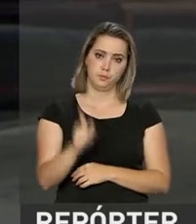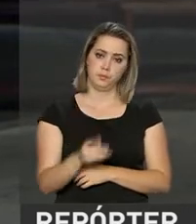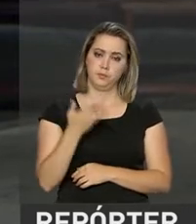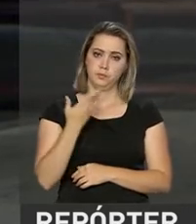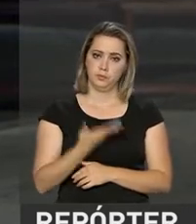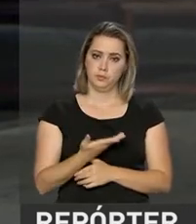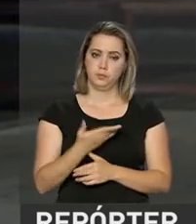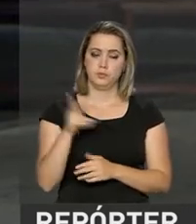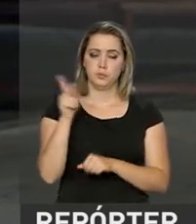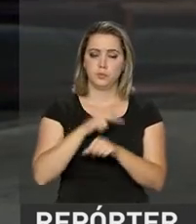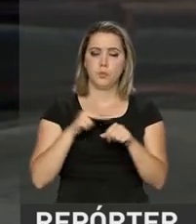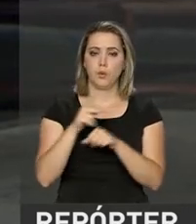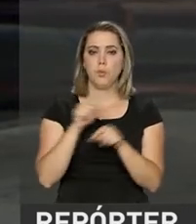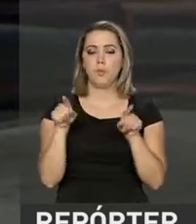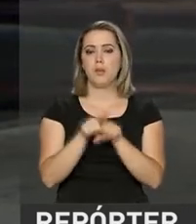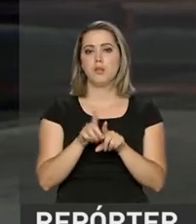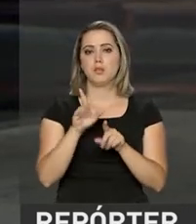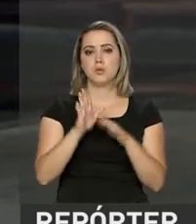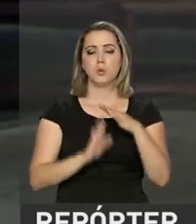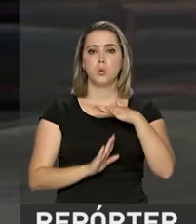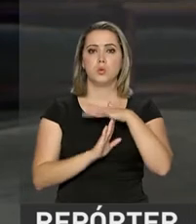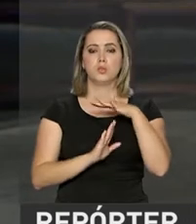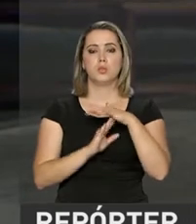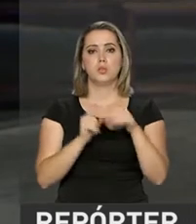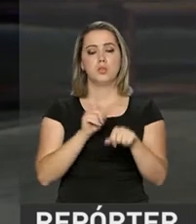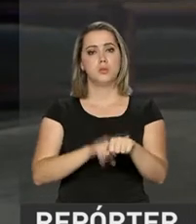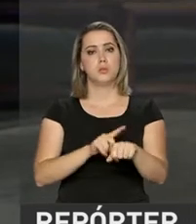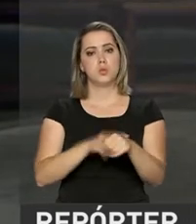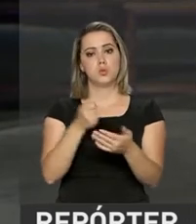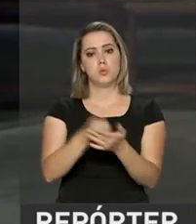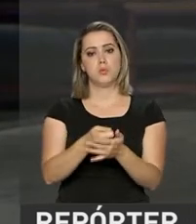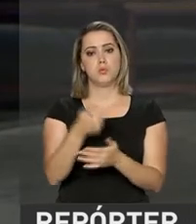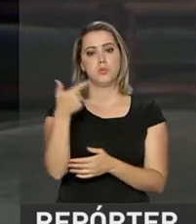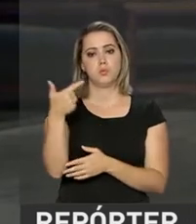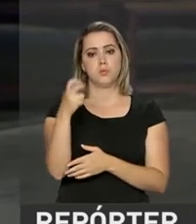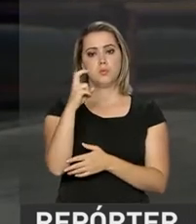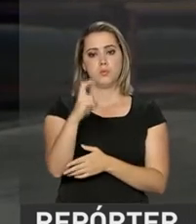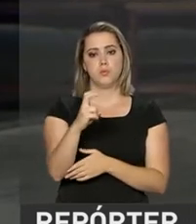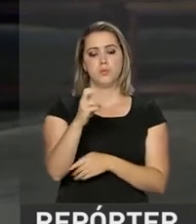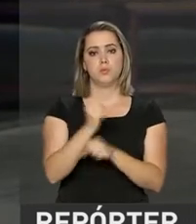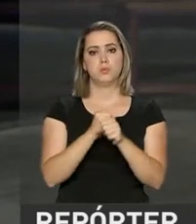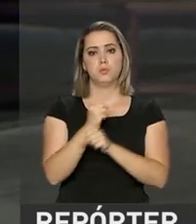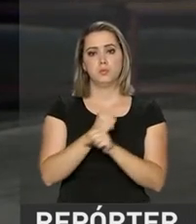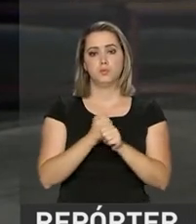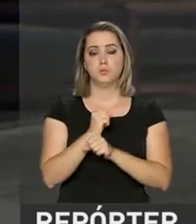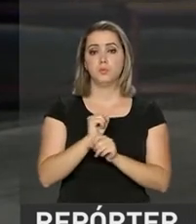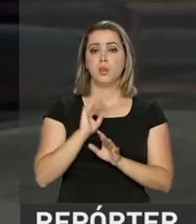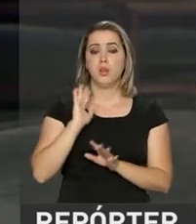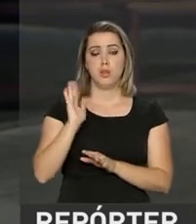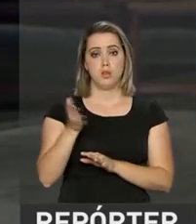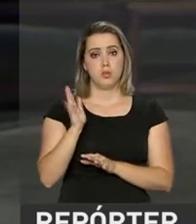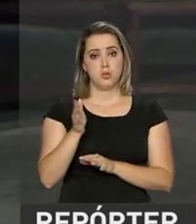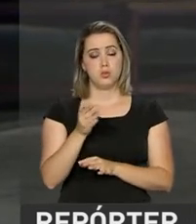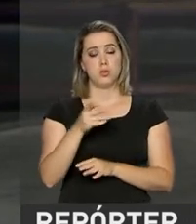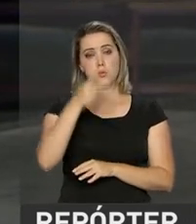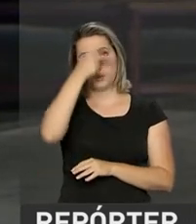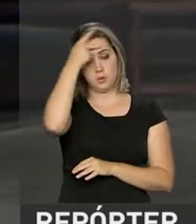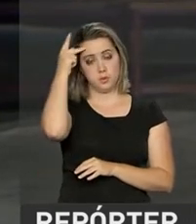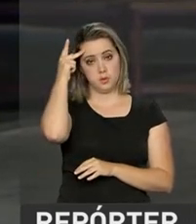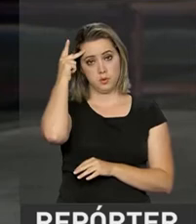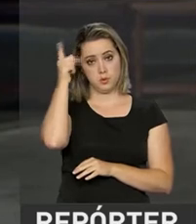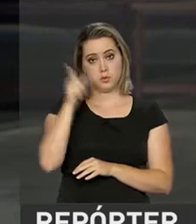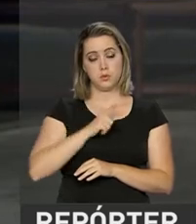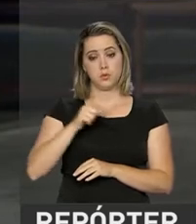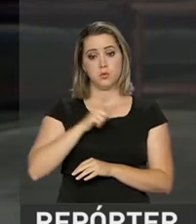aposentarem no país com o tempo de contribuição mínimo de 25 anos já para as pessoas receberem